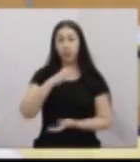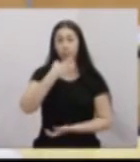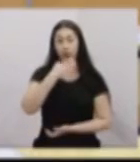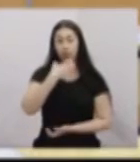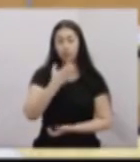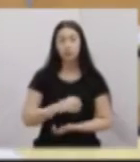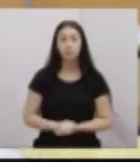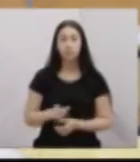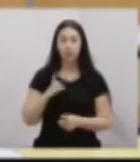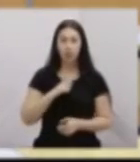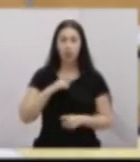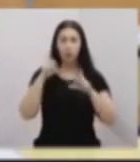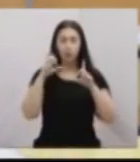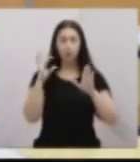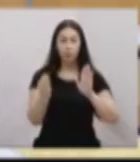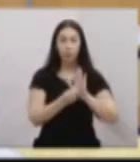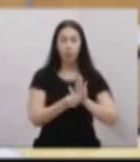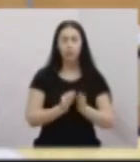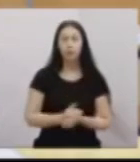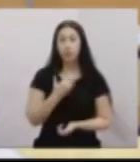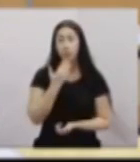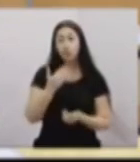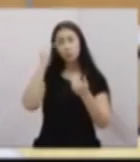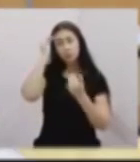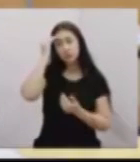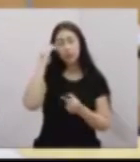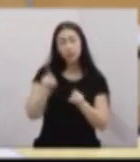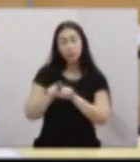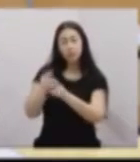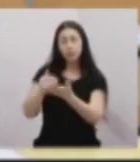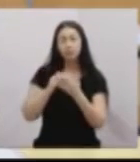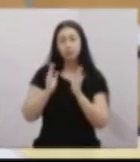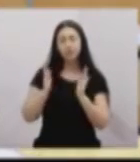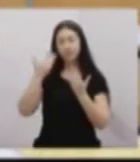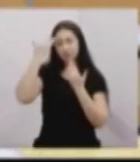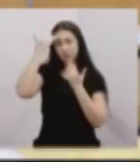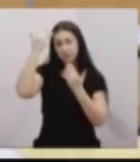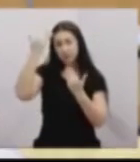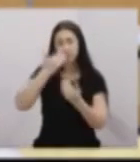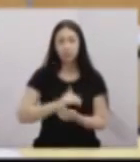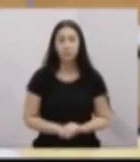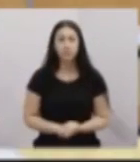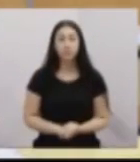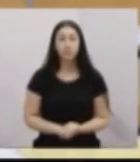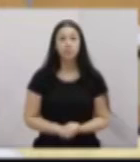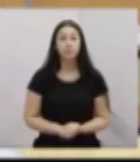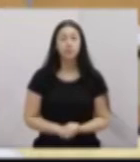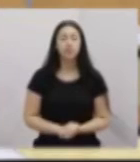muito respeitosamente recorremos à compreensão e aos préstimos da EDP e, antecipando agradecimento pela atenção